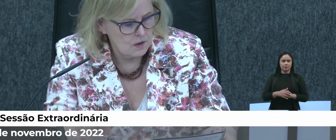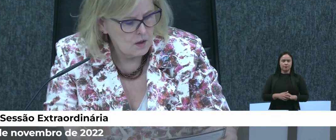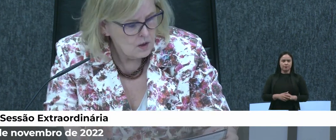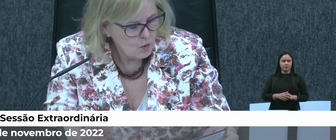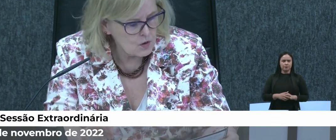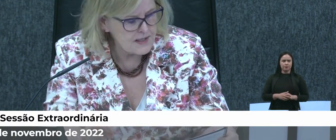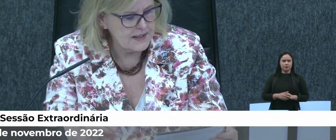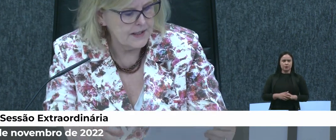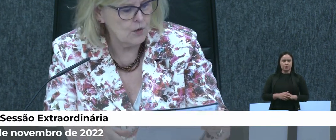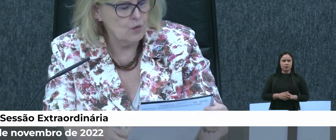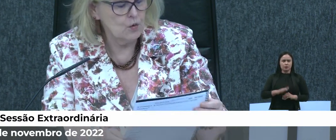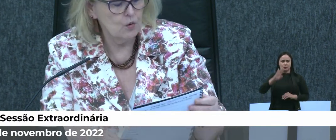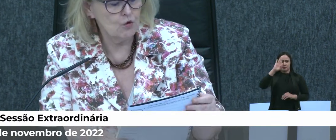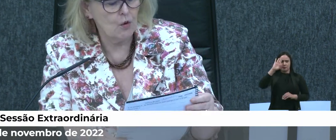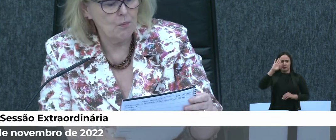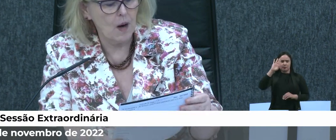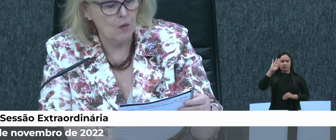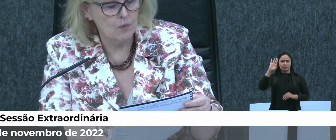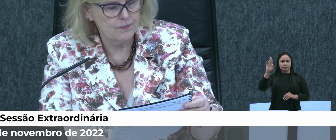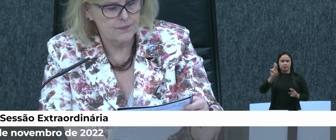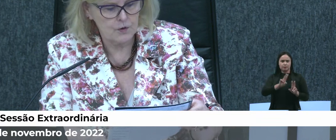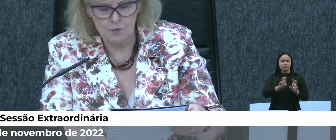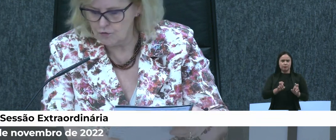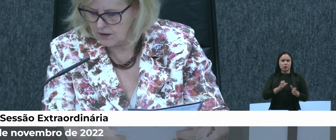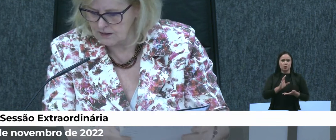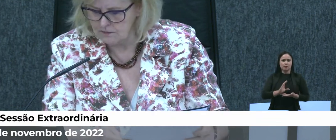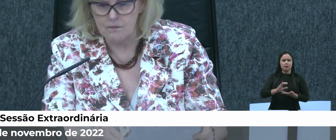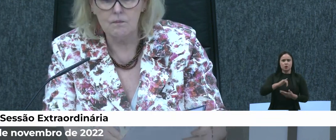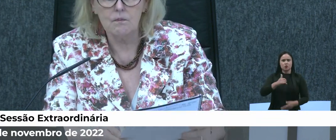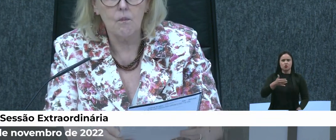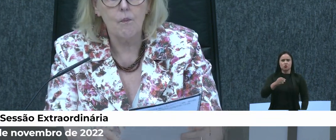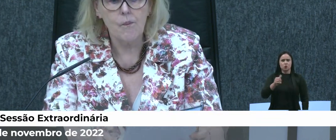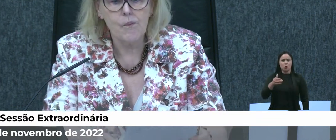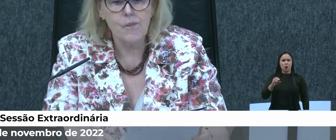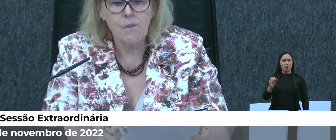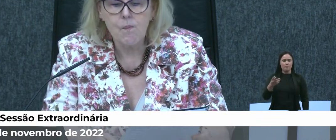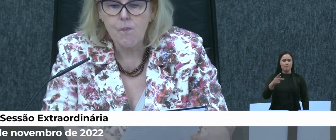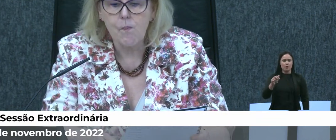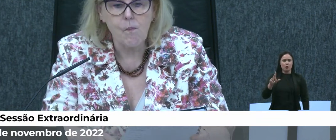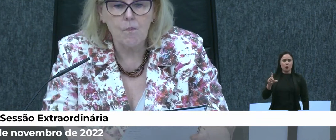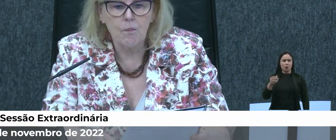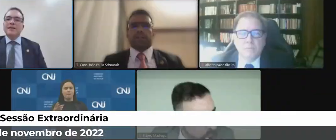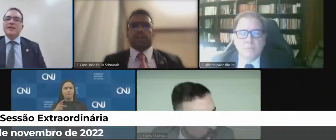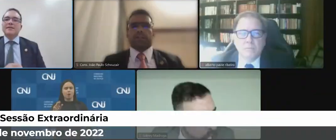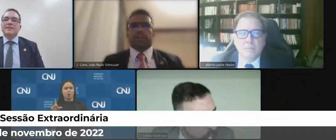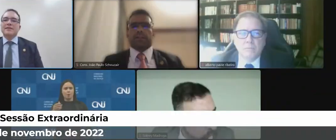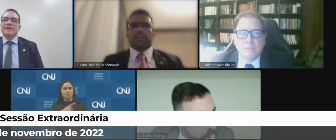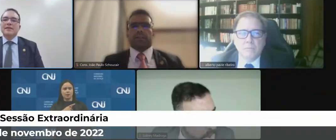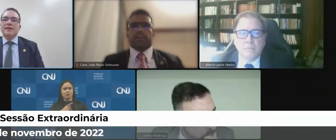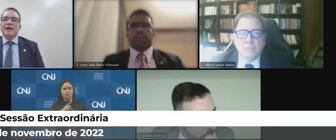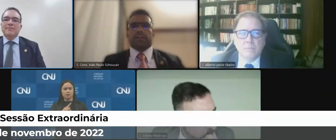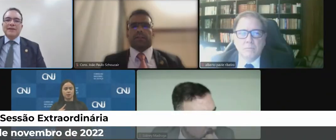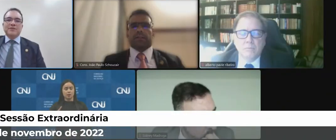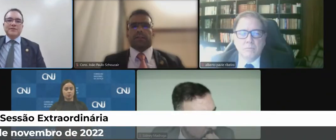prescrição. Conselheiro João Paulo, como vota? Senhor presidente. Pois não.